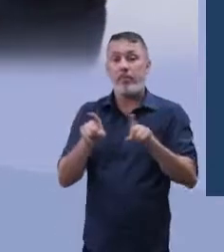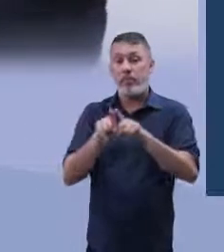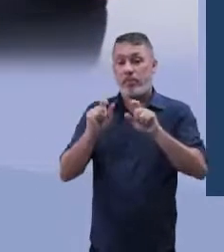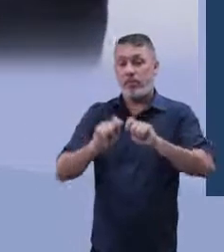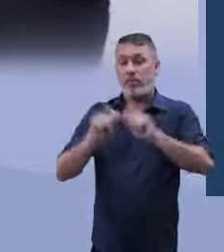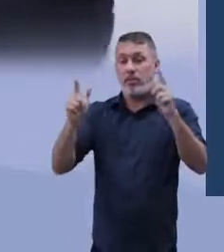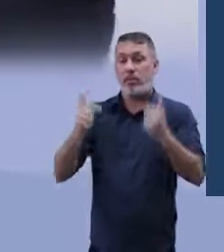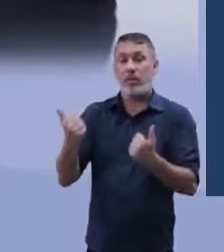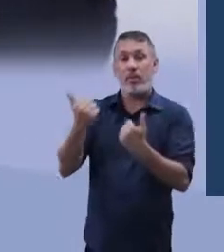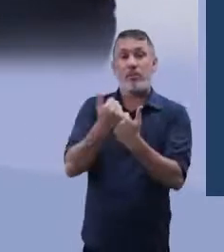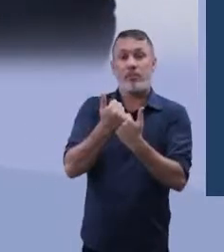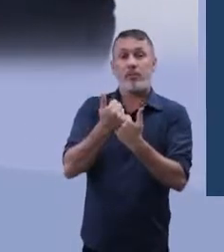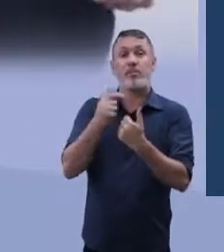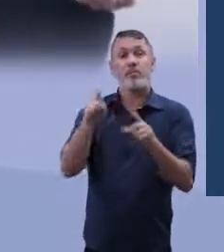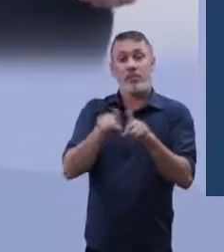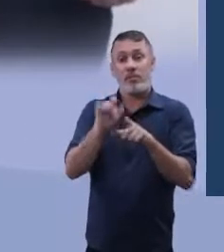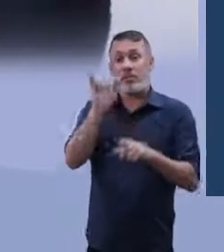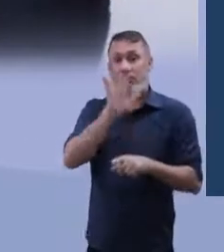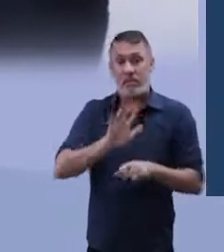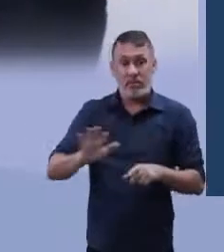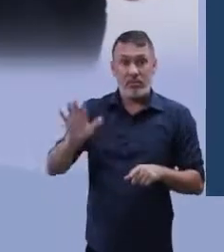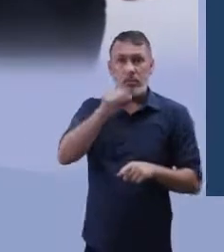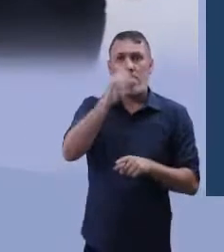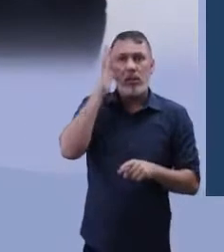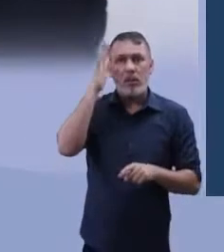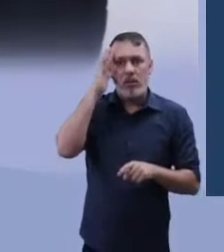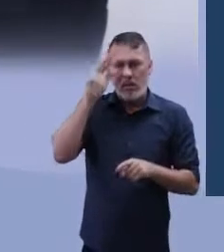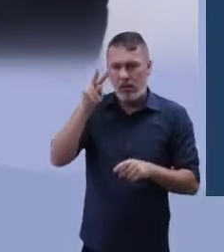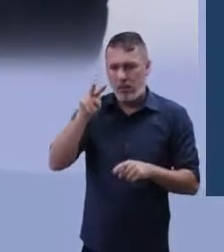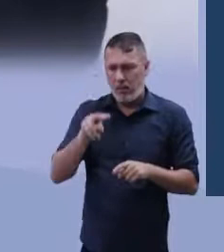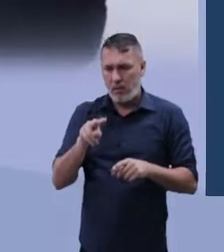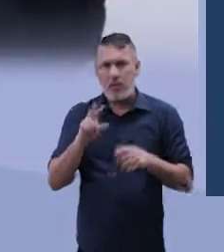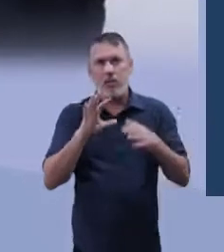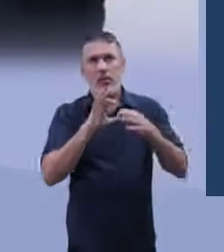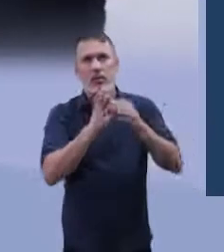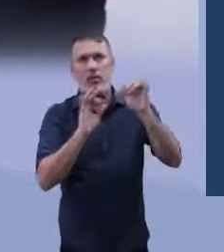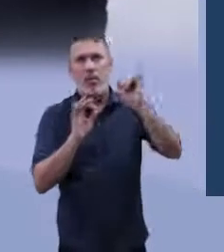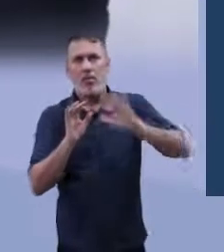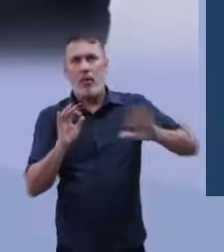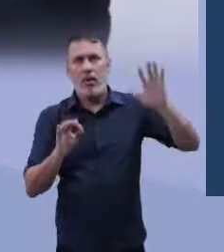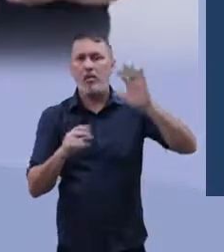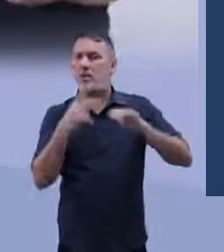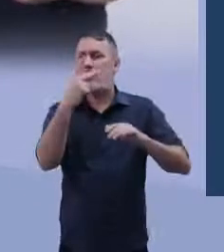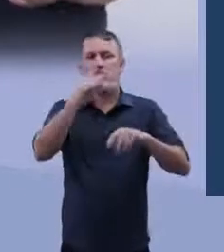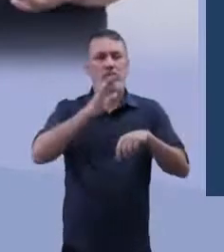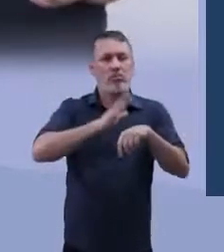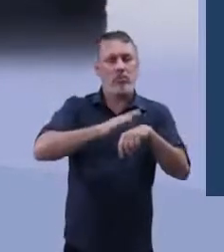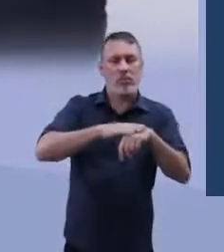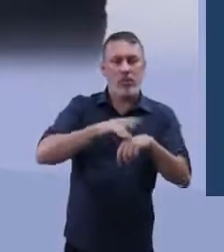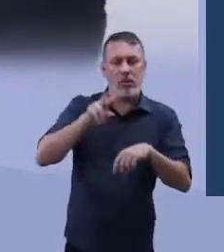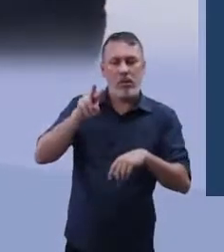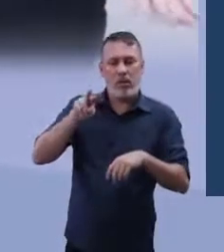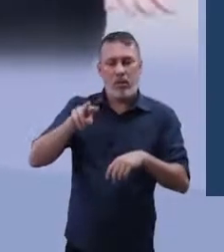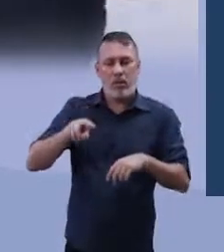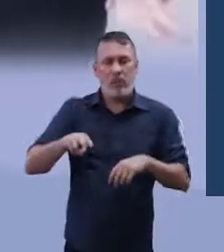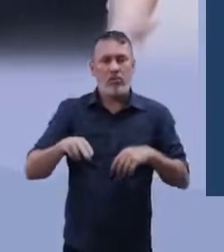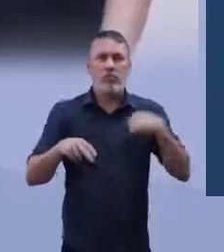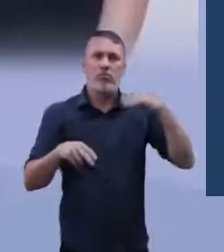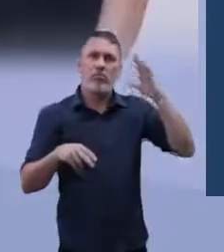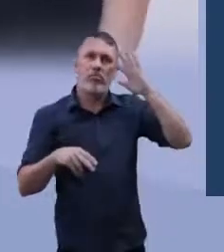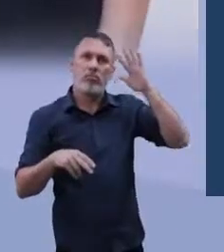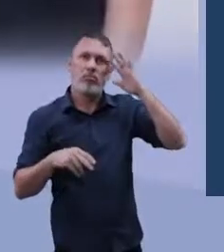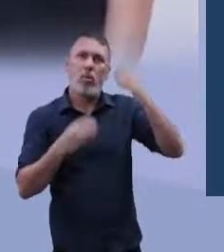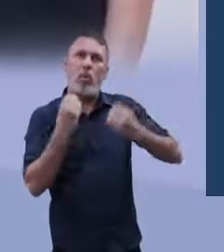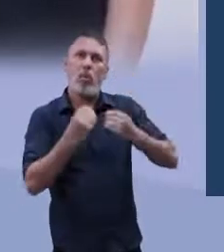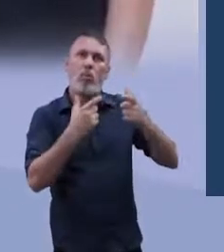de sobreposições e as imagens são associadas a um só cenário. E você vai criar a partir da leitura